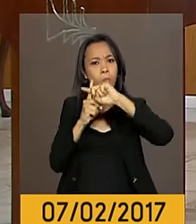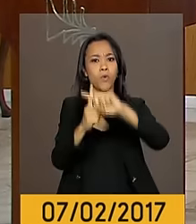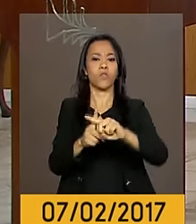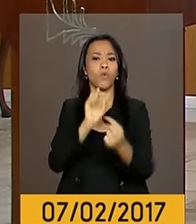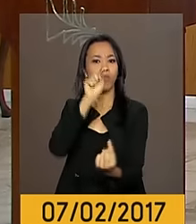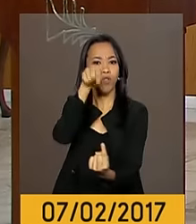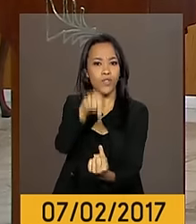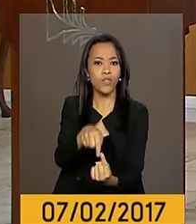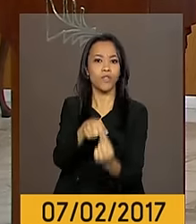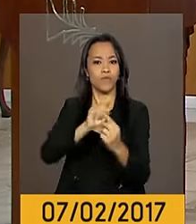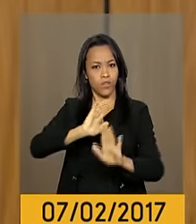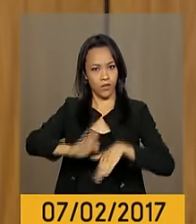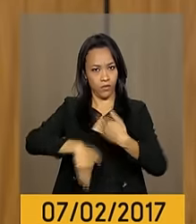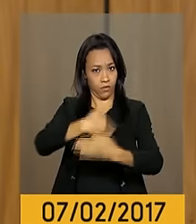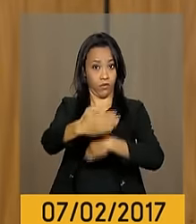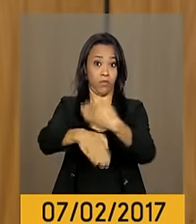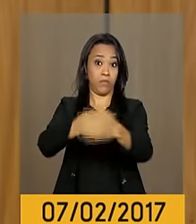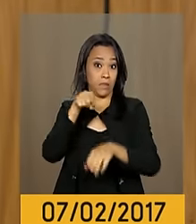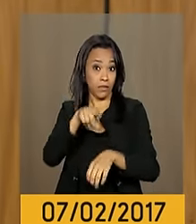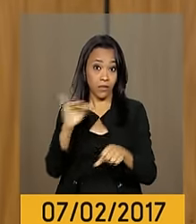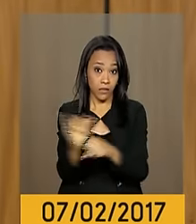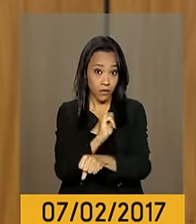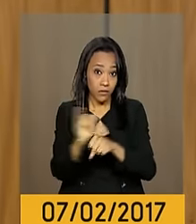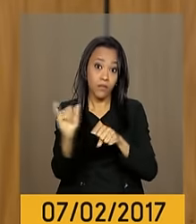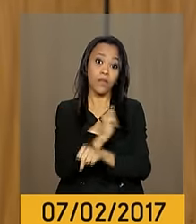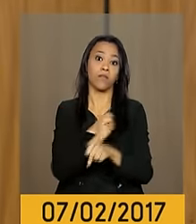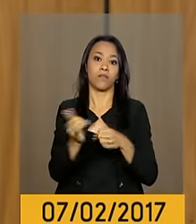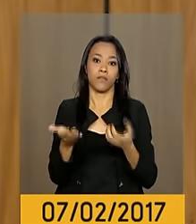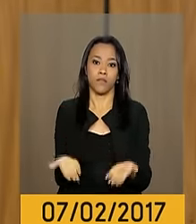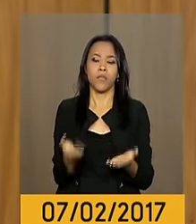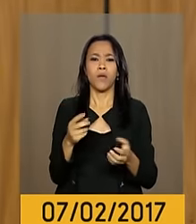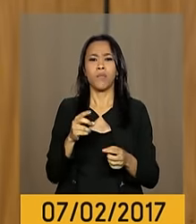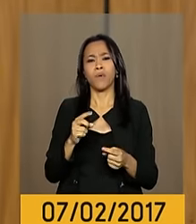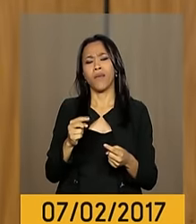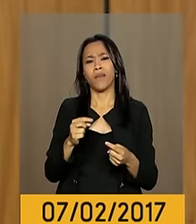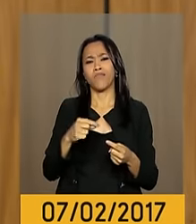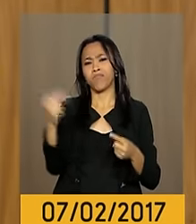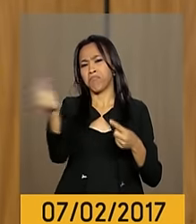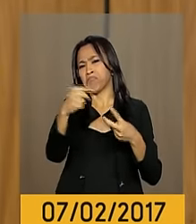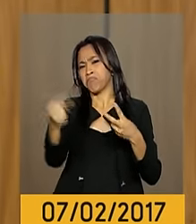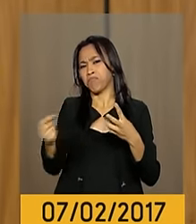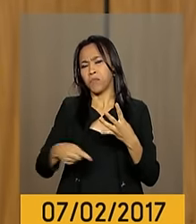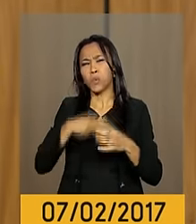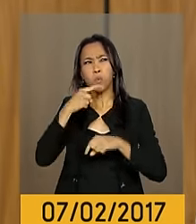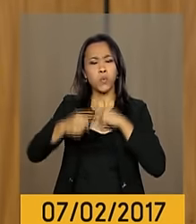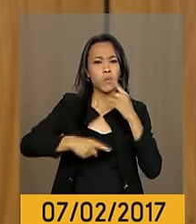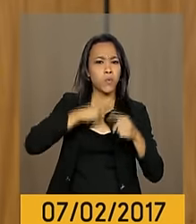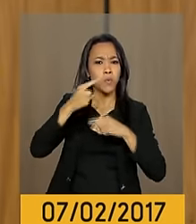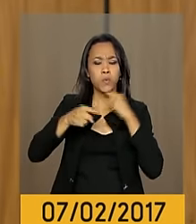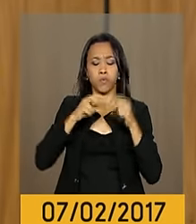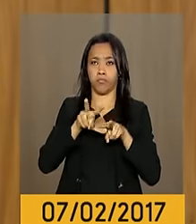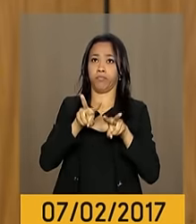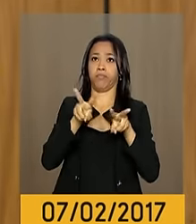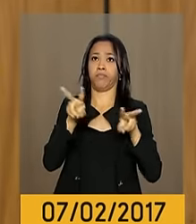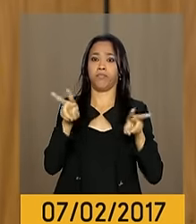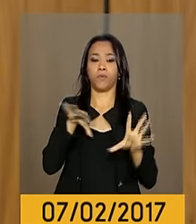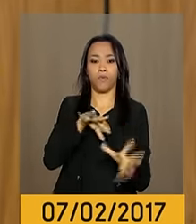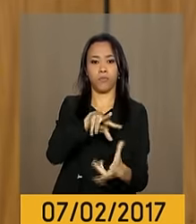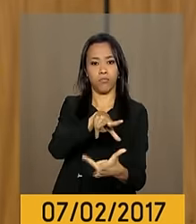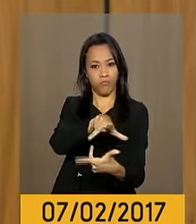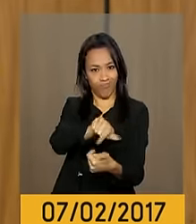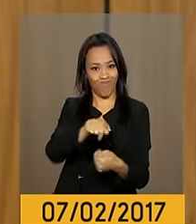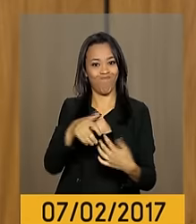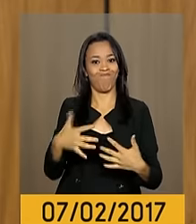aprofundamento desta aliança estratégica porque de dúvidas que o mundo nos